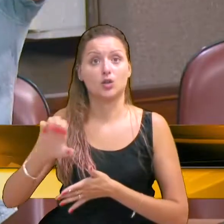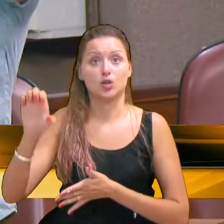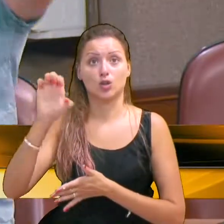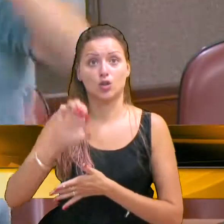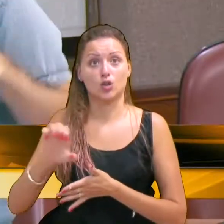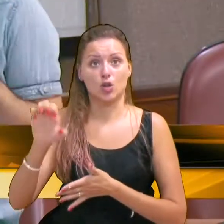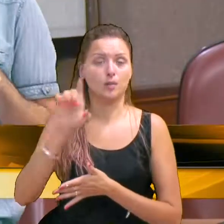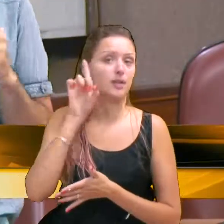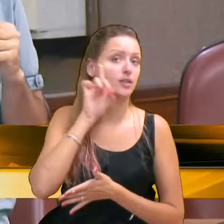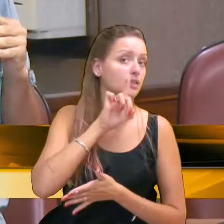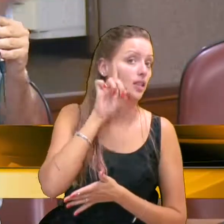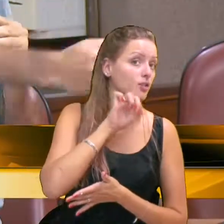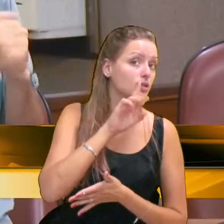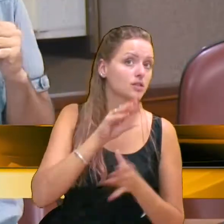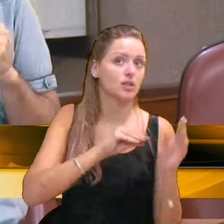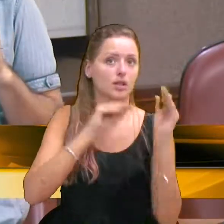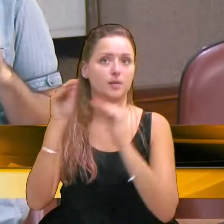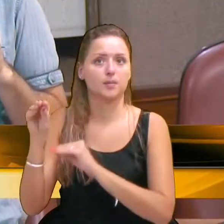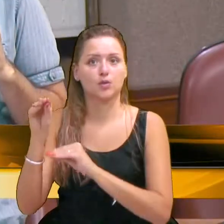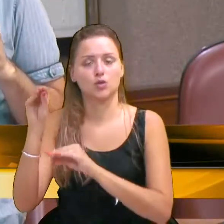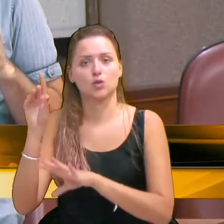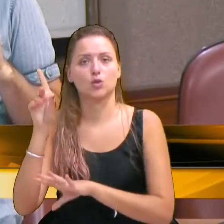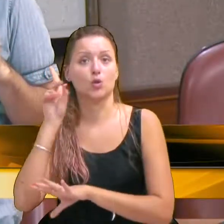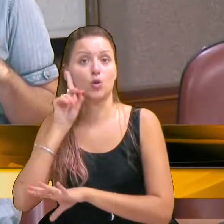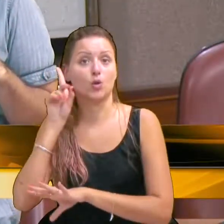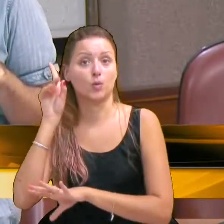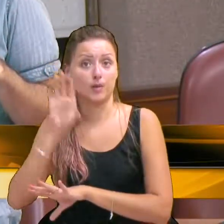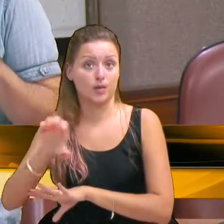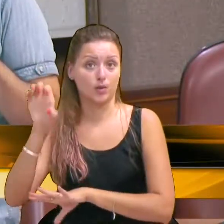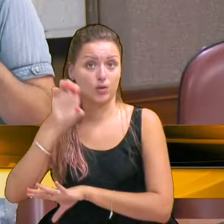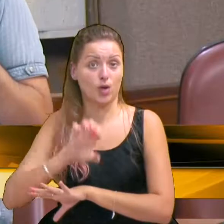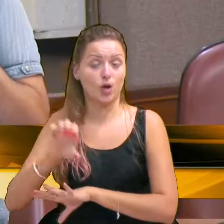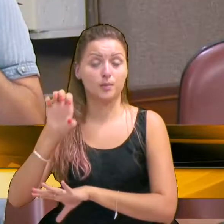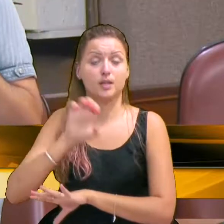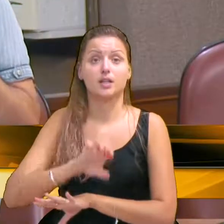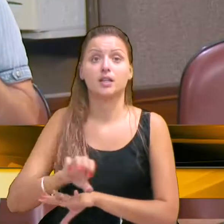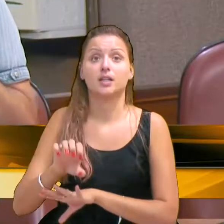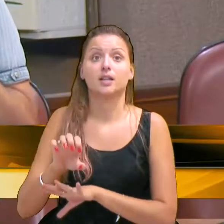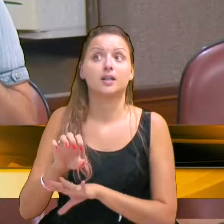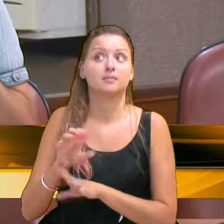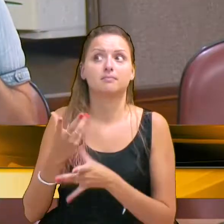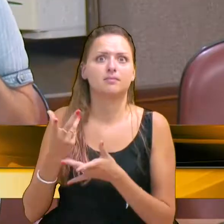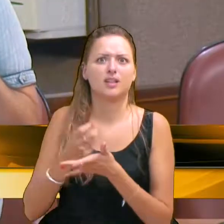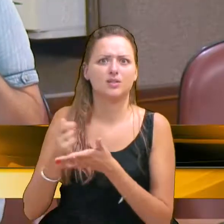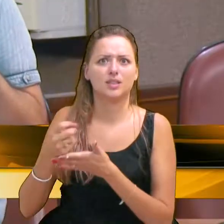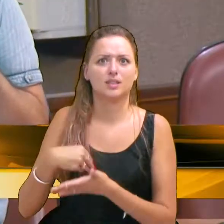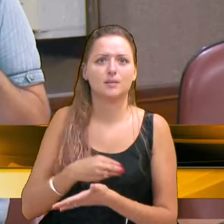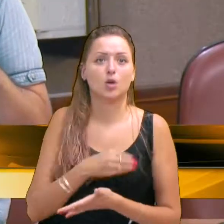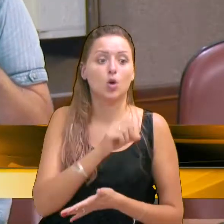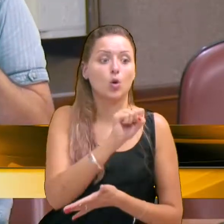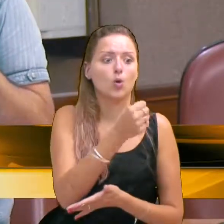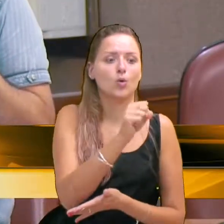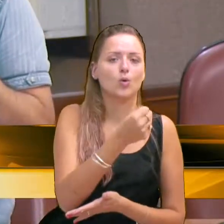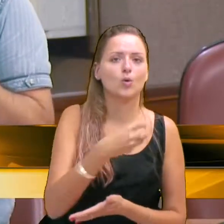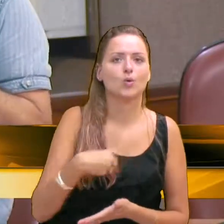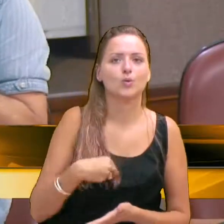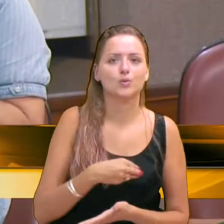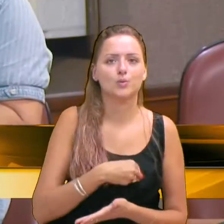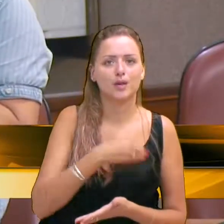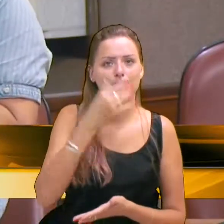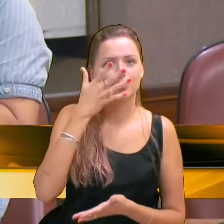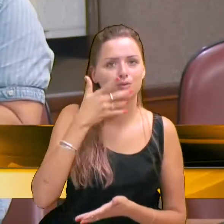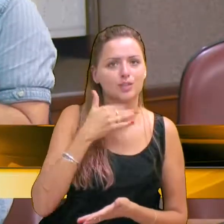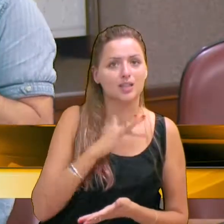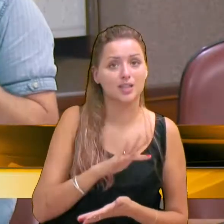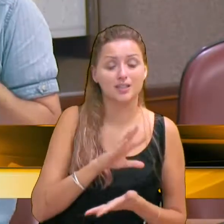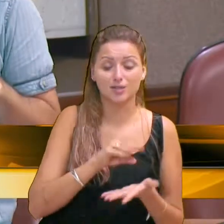dos Estados Unidos, está lá na Europa para importar médicos. Gente, nós estamos falando de 8 pediatras que estão faltando em